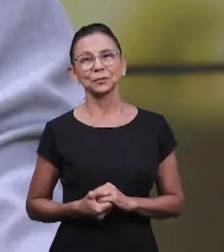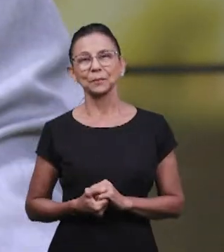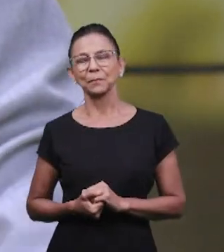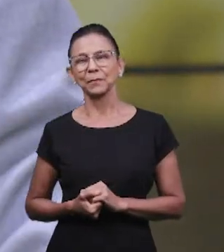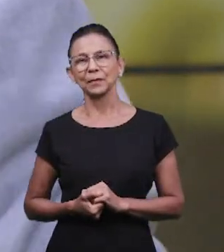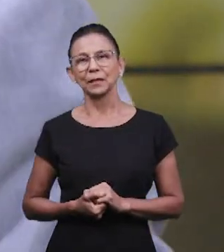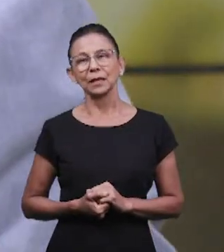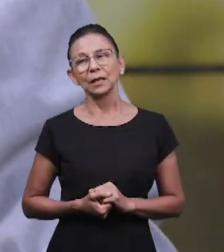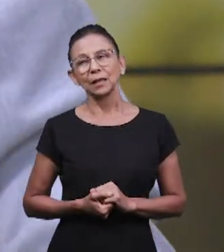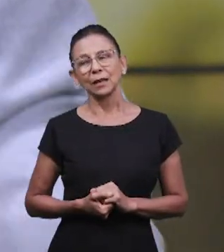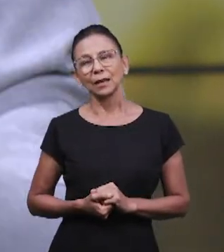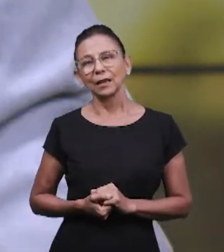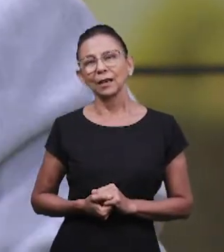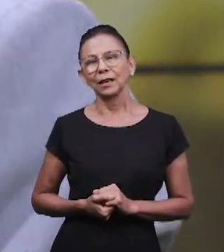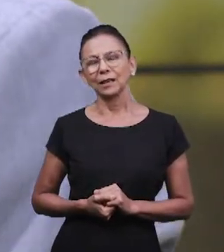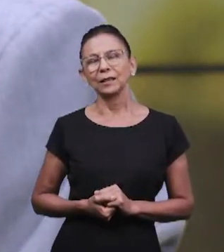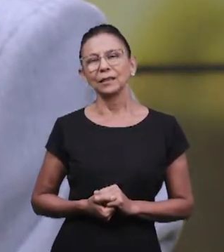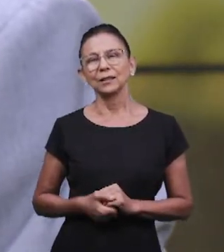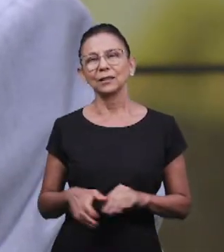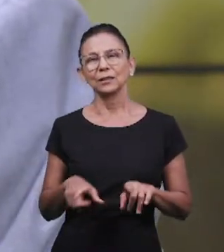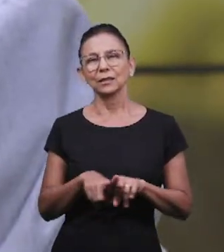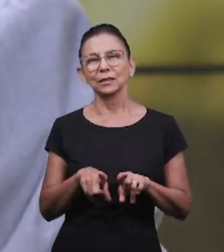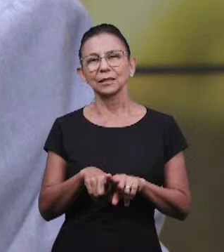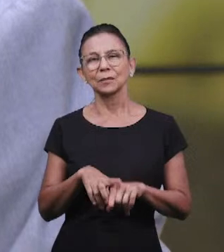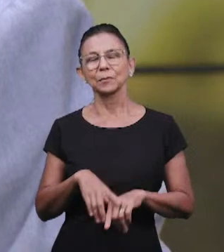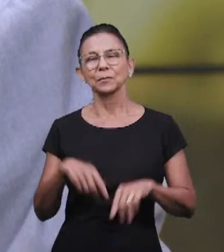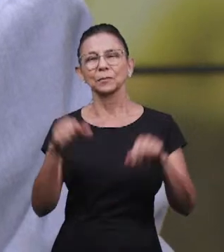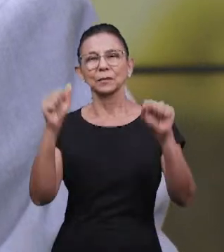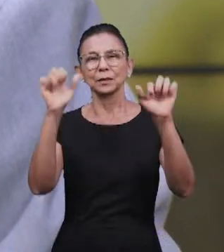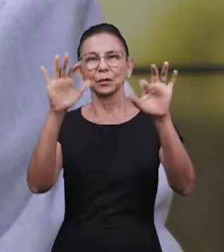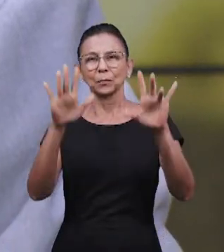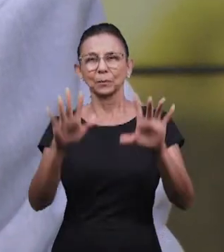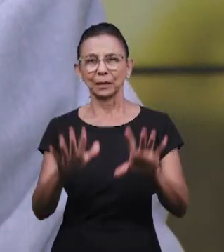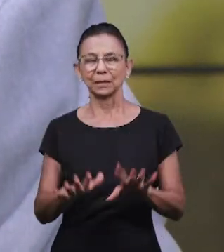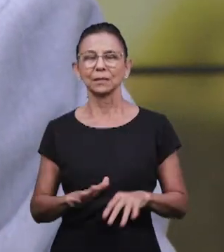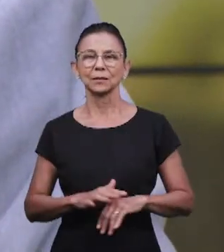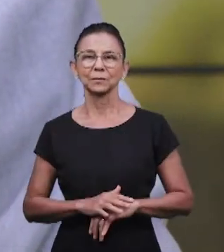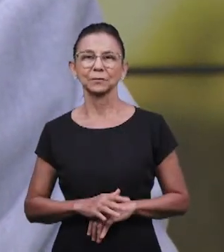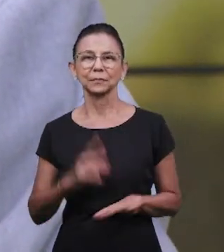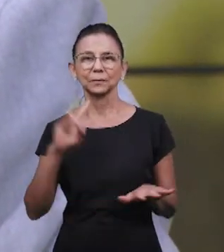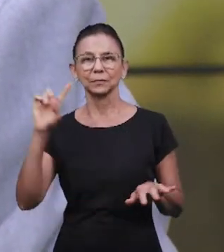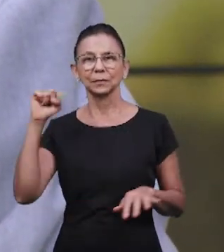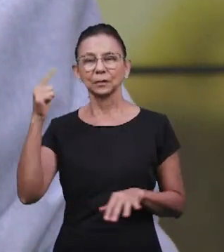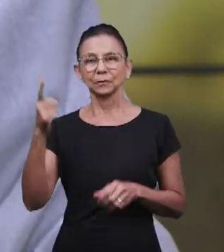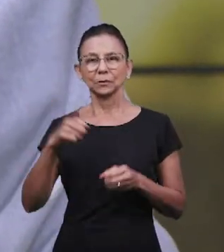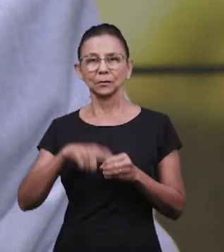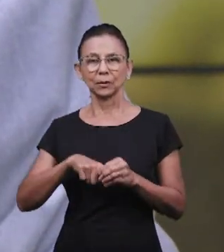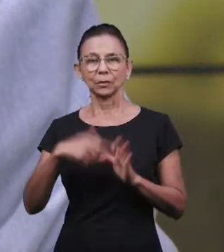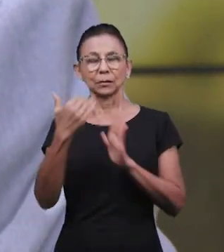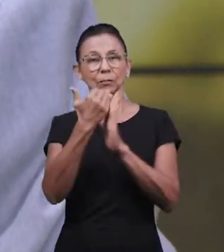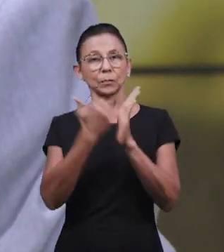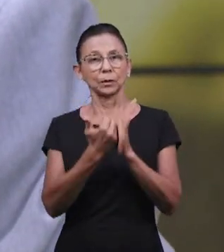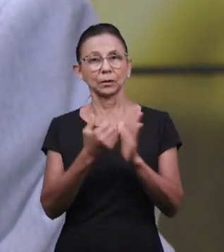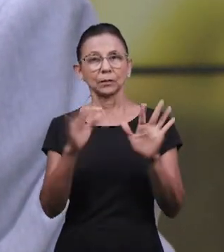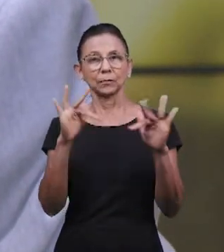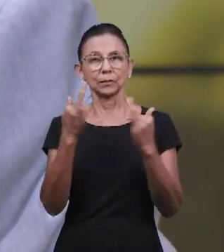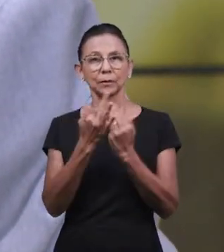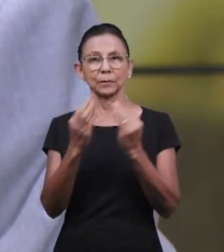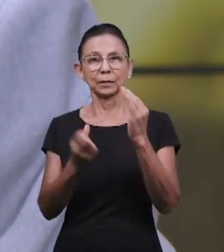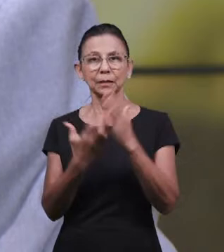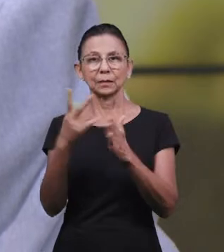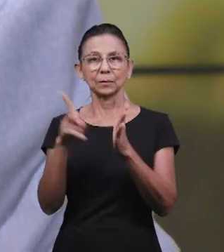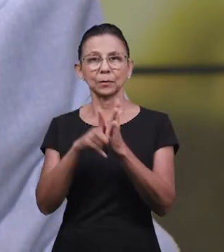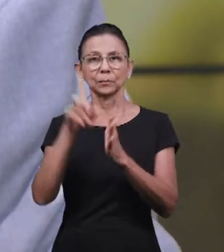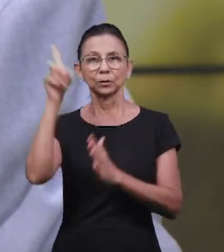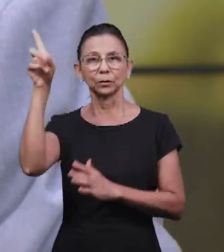agora técnica, discussão técnica, mas agora vem espiritual. Você não pode perder essa bênção. Na semana que vem, se Deus quiser, a gente volta com mais uma edição do programa Família, um Projeto